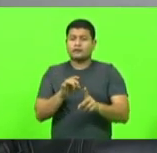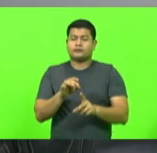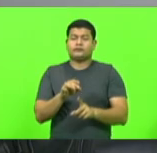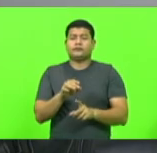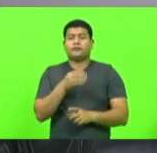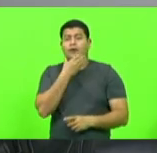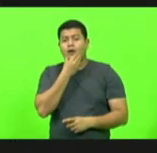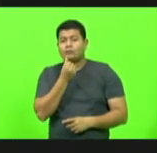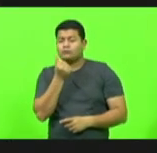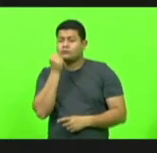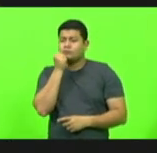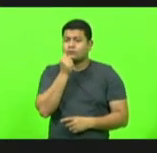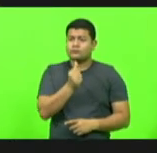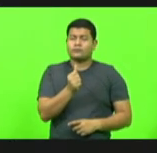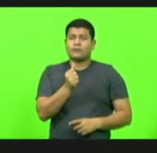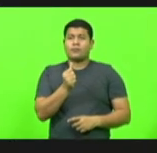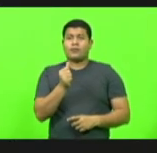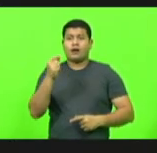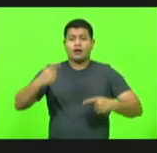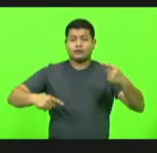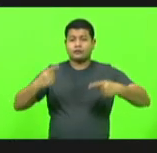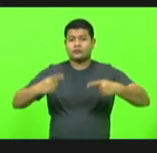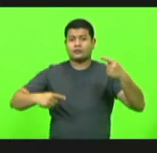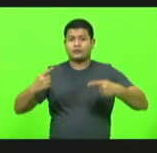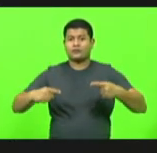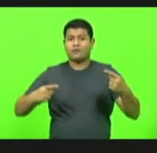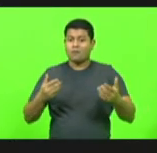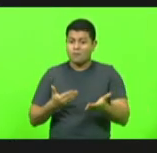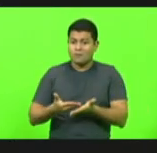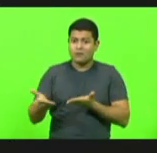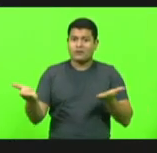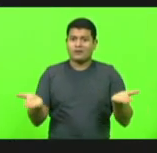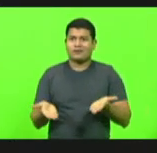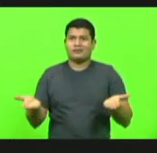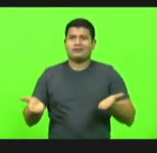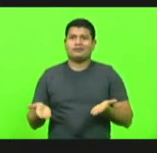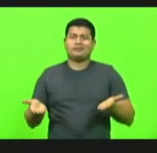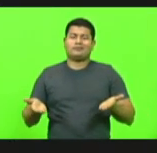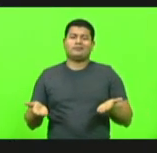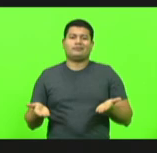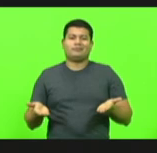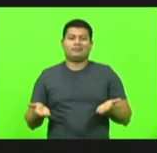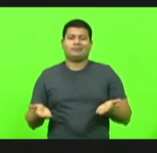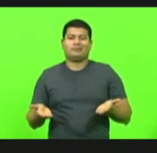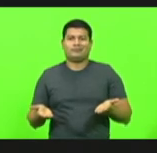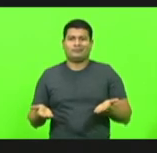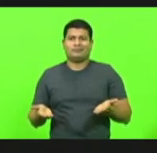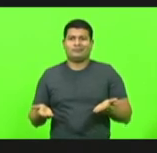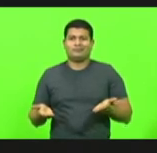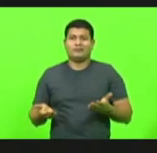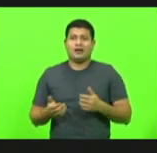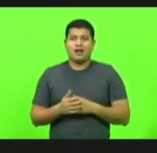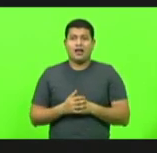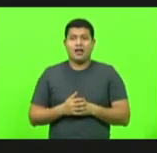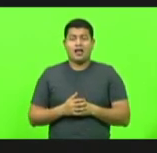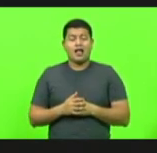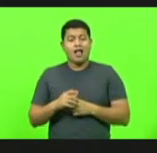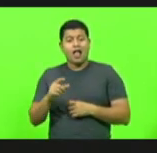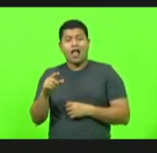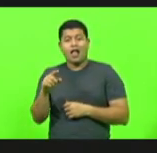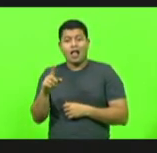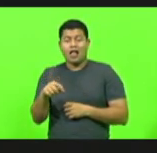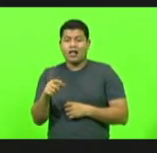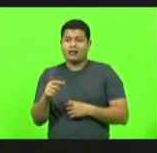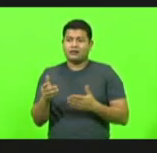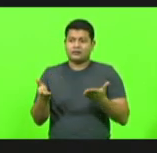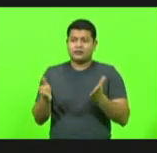que a discussão começou, Renata. Né? Não é uma situação tão